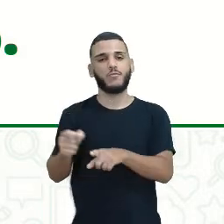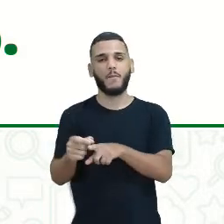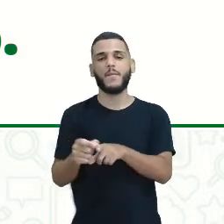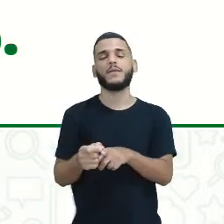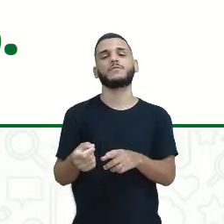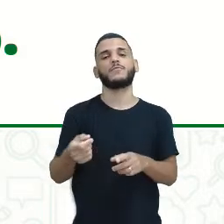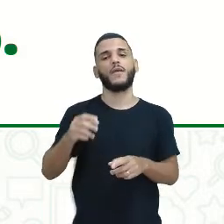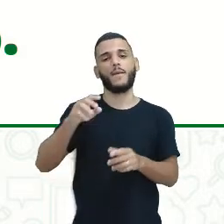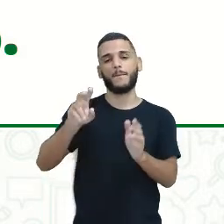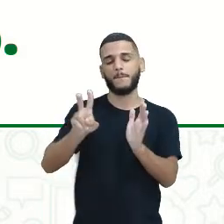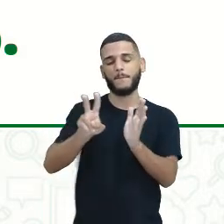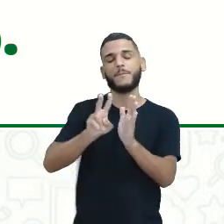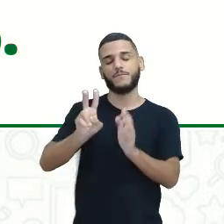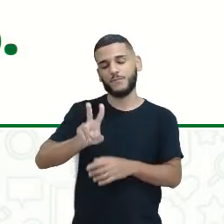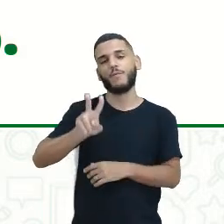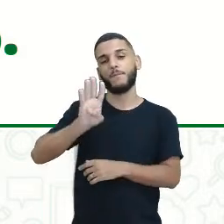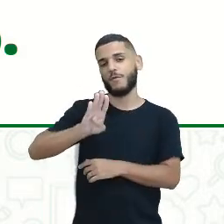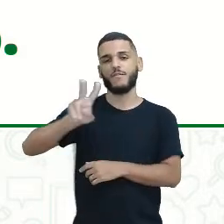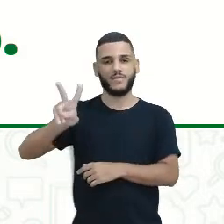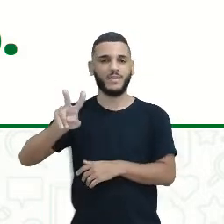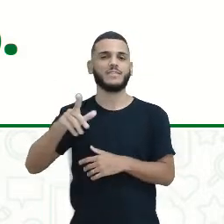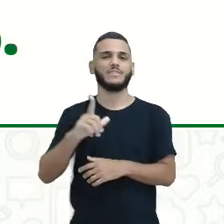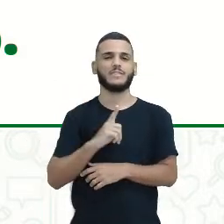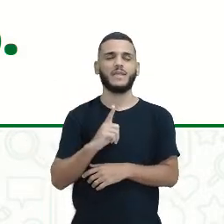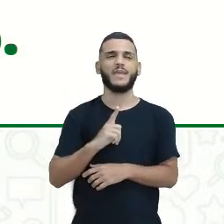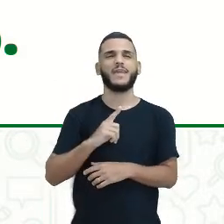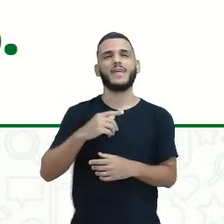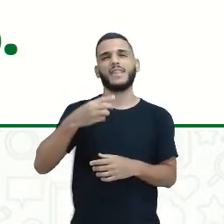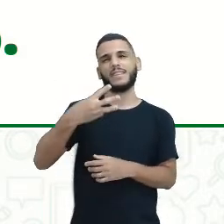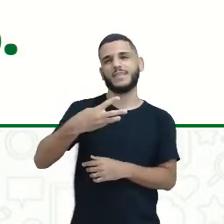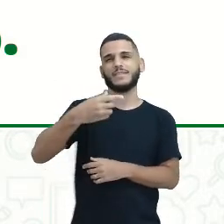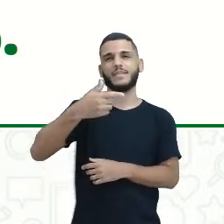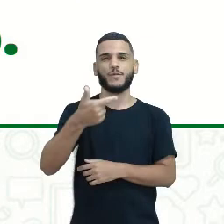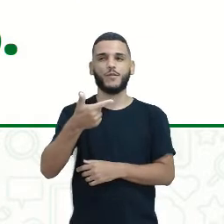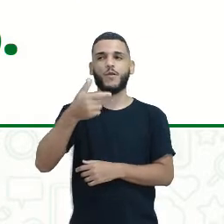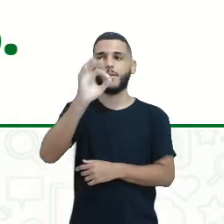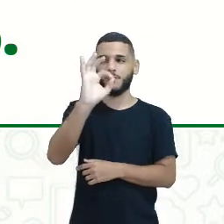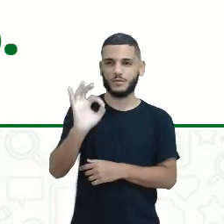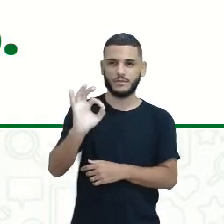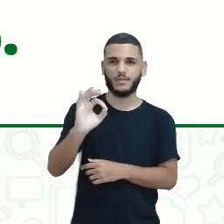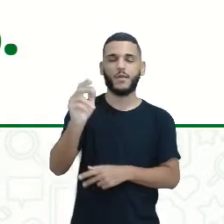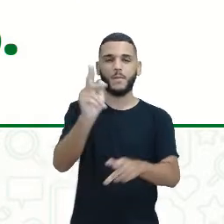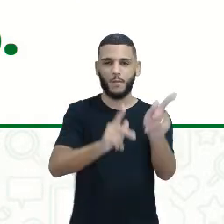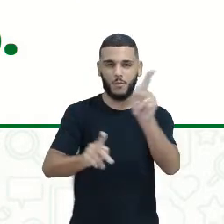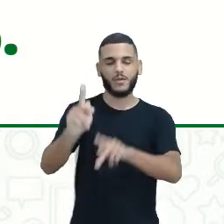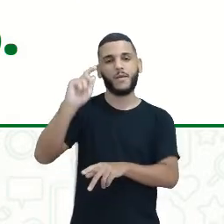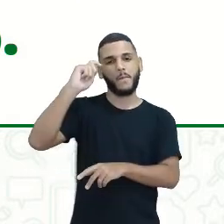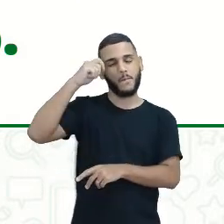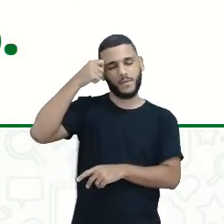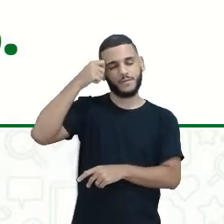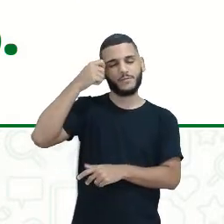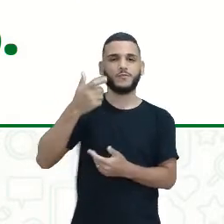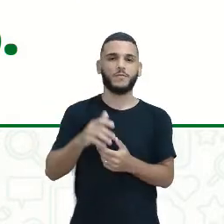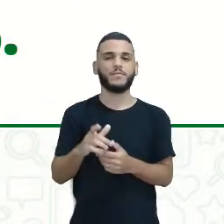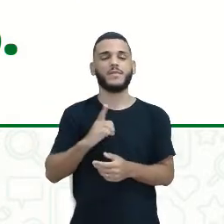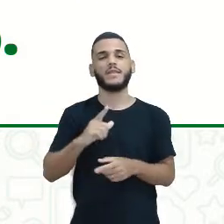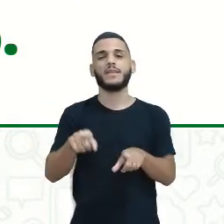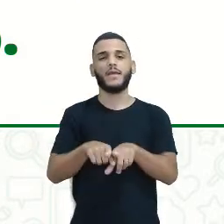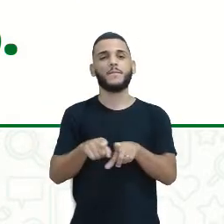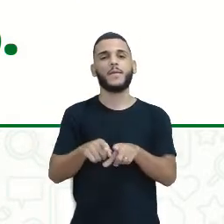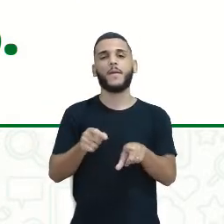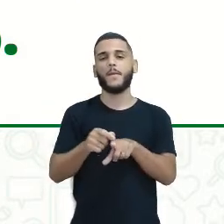tem 32% da população de pretos e pretas, né? Aí bem pertinho do bairro de Boa Viagem, o Pina,